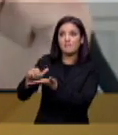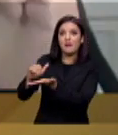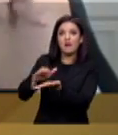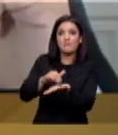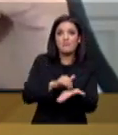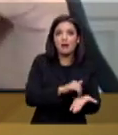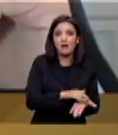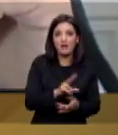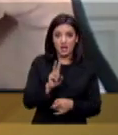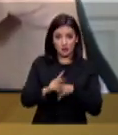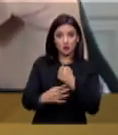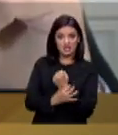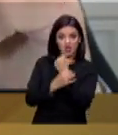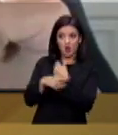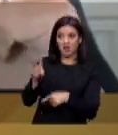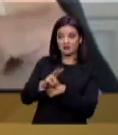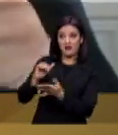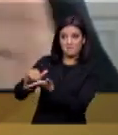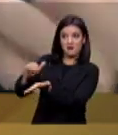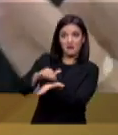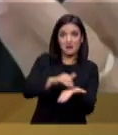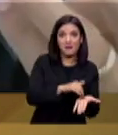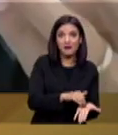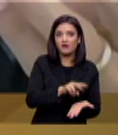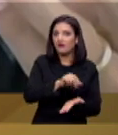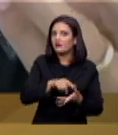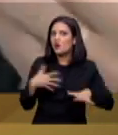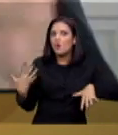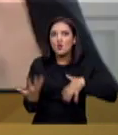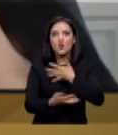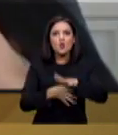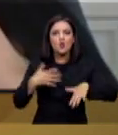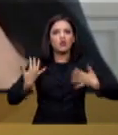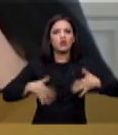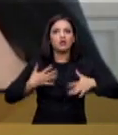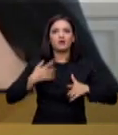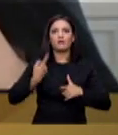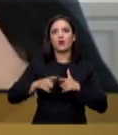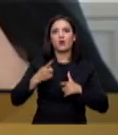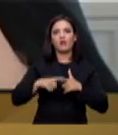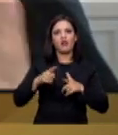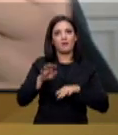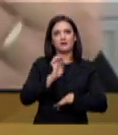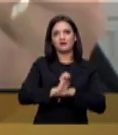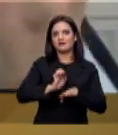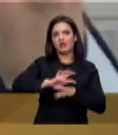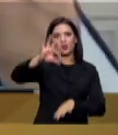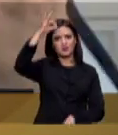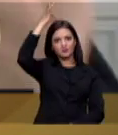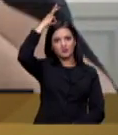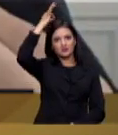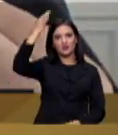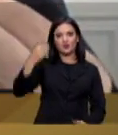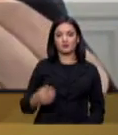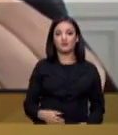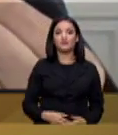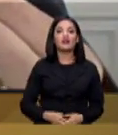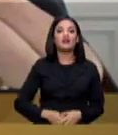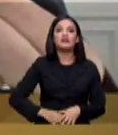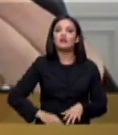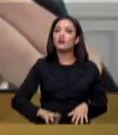das unidades socioeducativas e nós teremos o caos no Espírito Santo. Não é a lei que